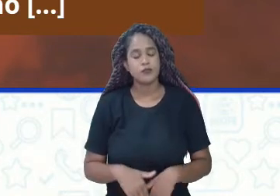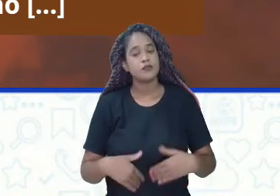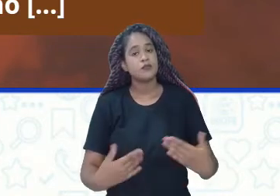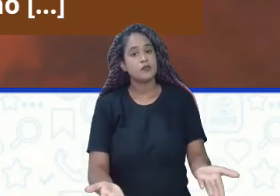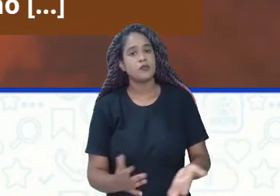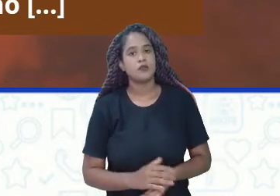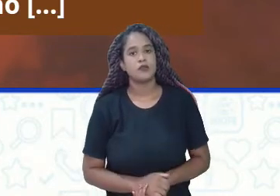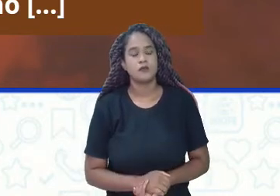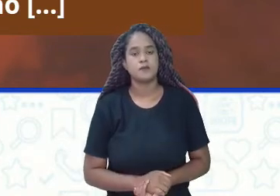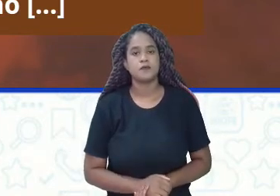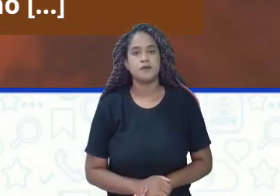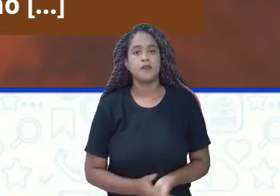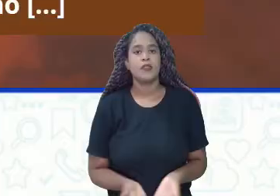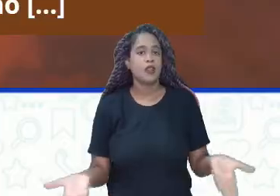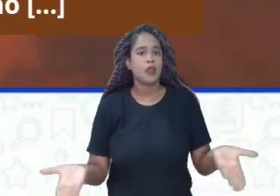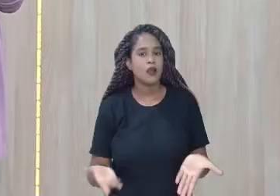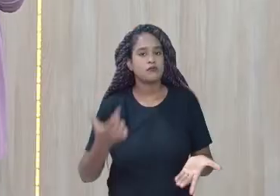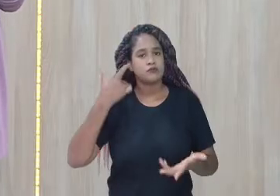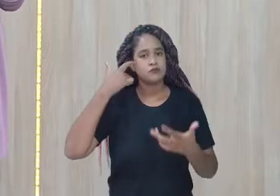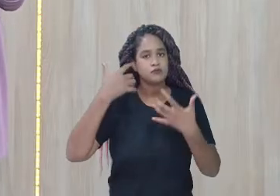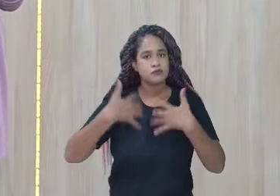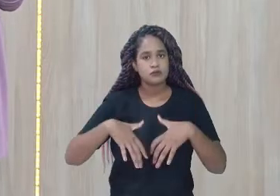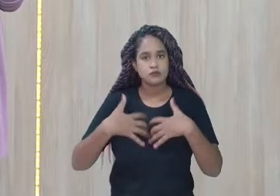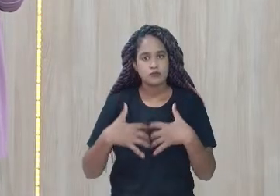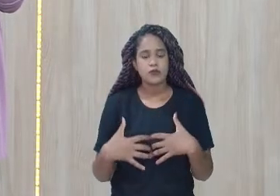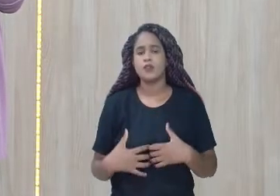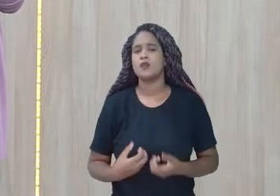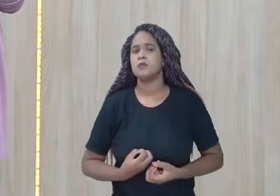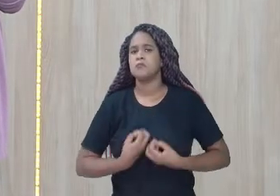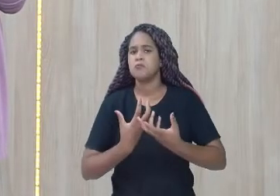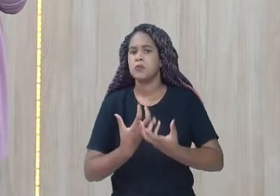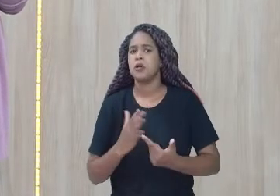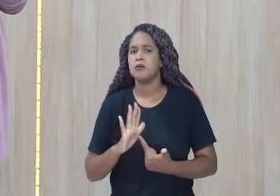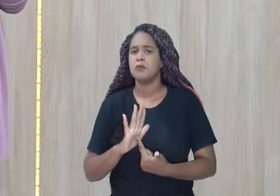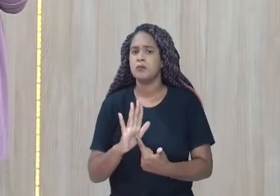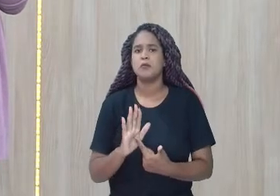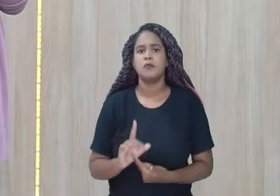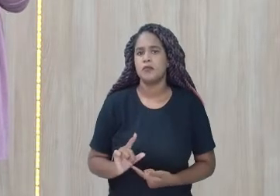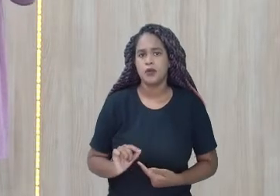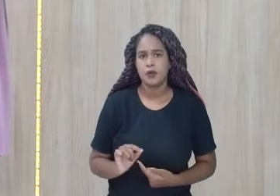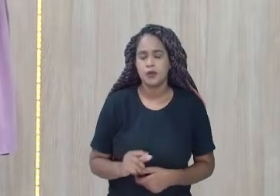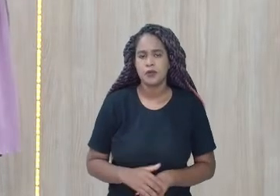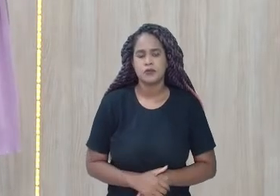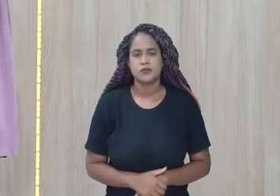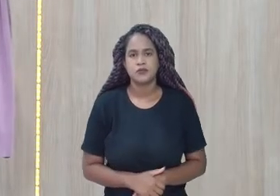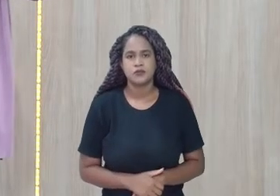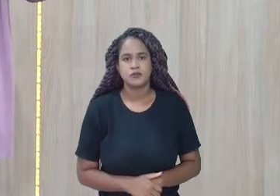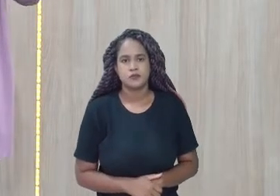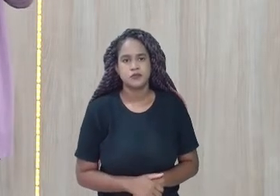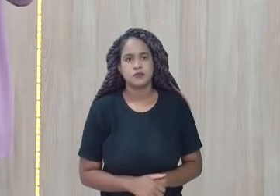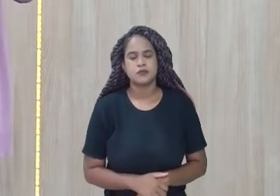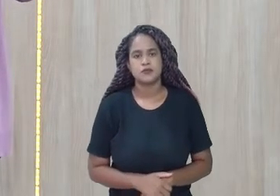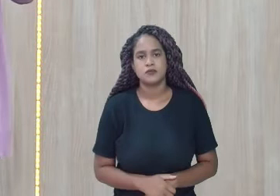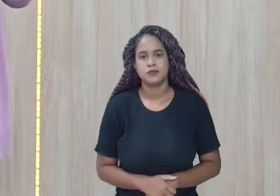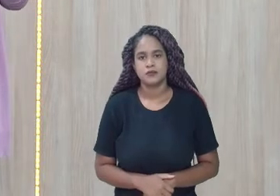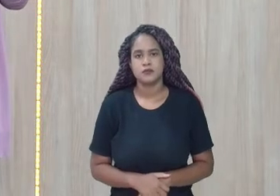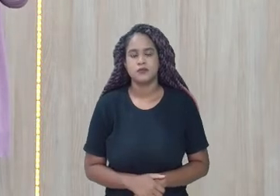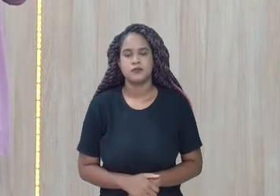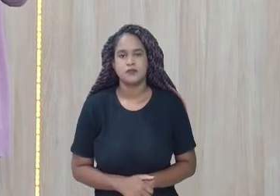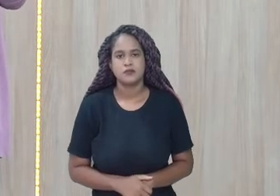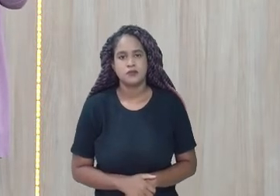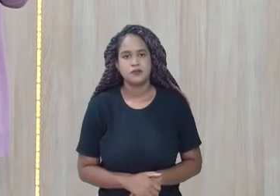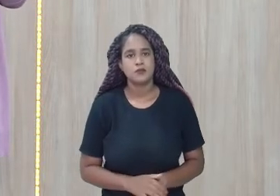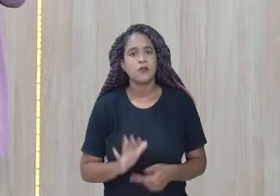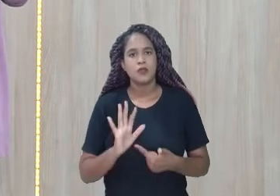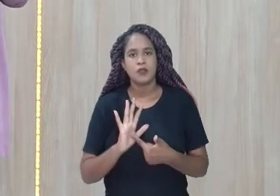pensar primeiro o que é que esse poema traz, o que é que ele emerge O que é que ele propicia aí de imagem, de